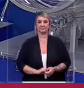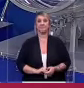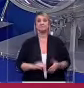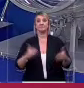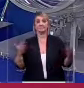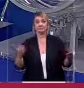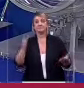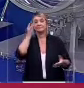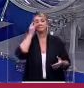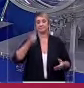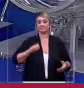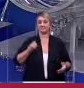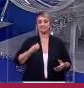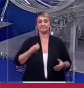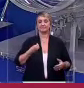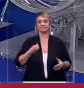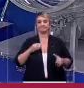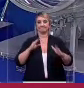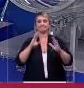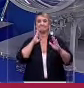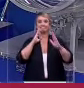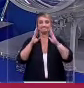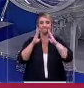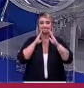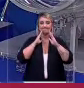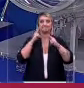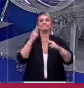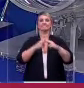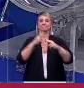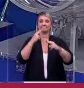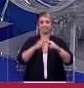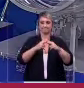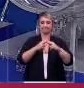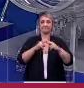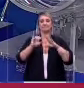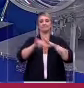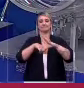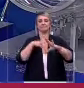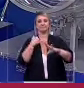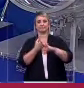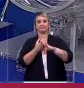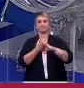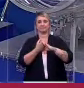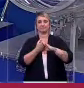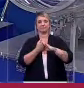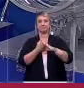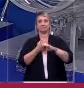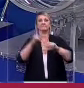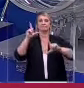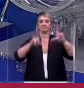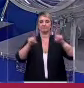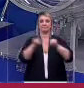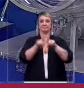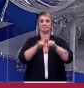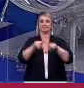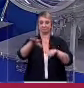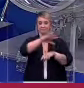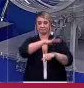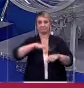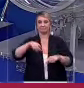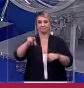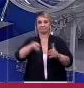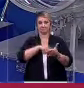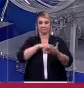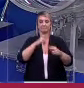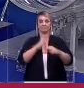Gente, estamos ao vivo nos perfis da Caixa no Facebook, no YouTube, nas mídias sociais da Rede TV, falando direto do Espaço Loterias